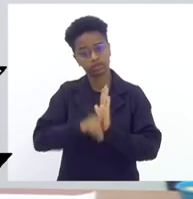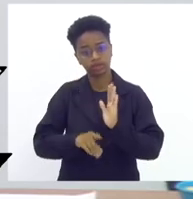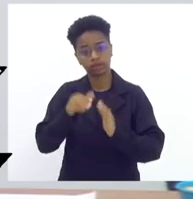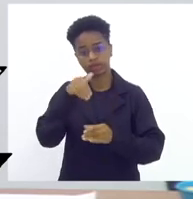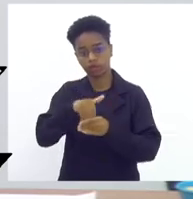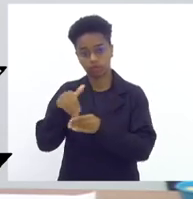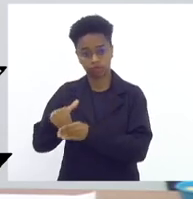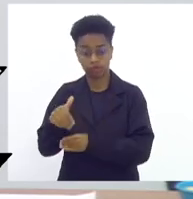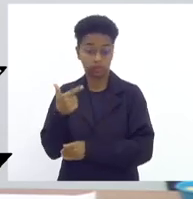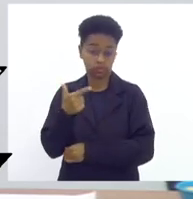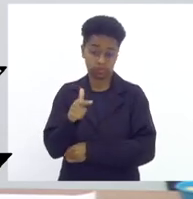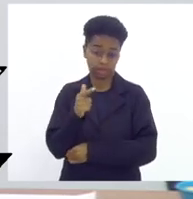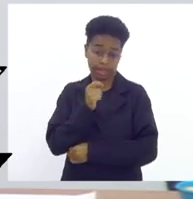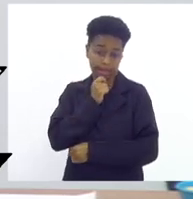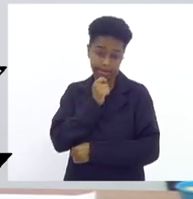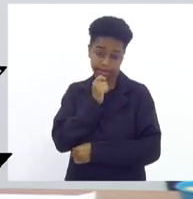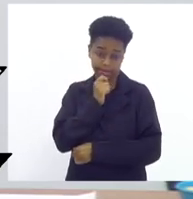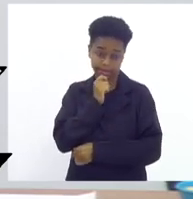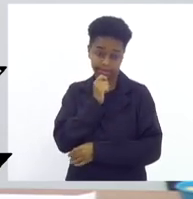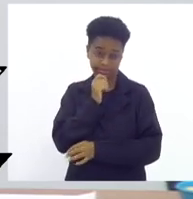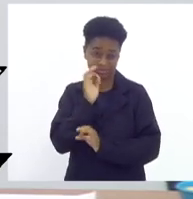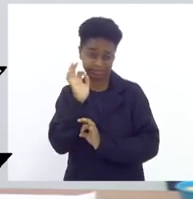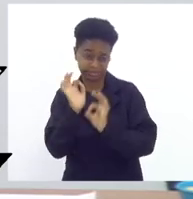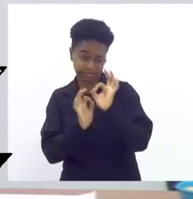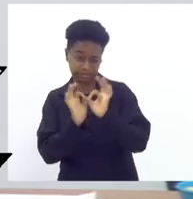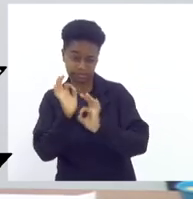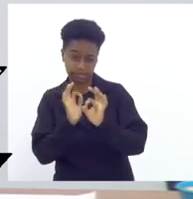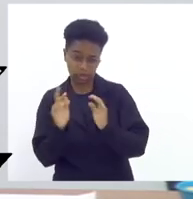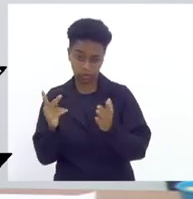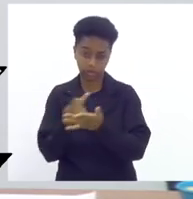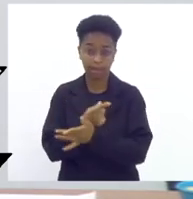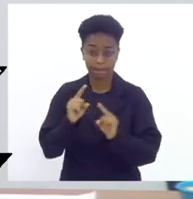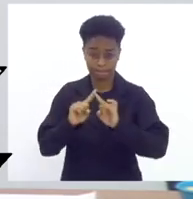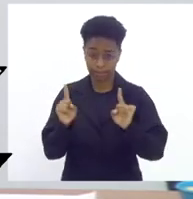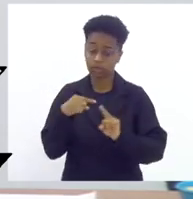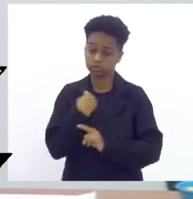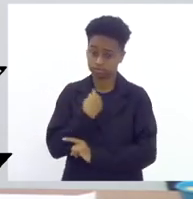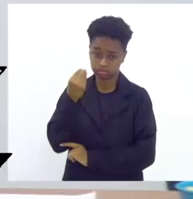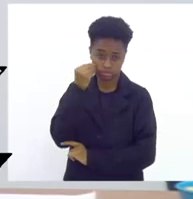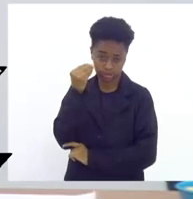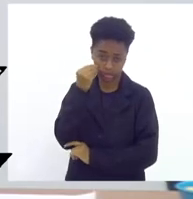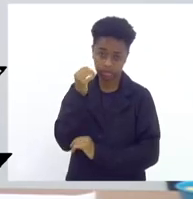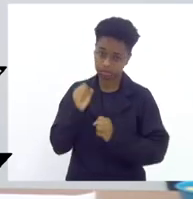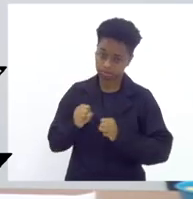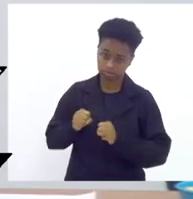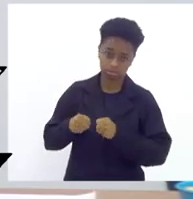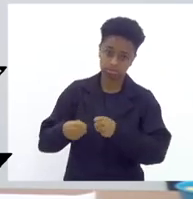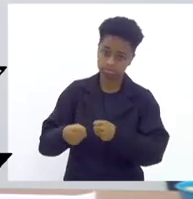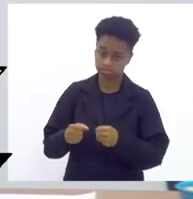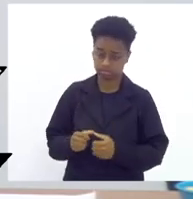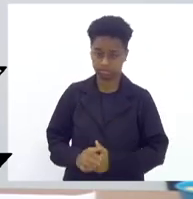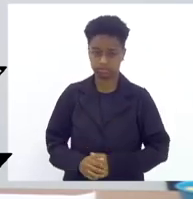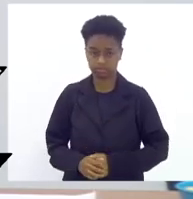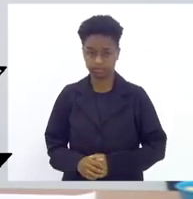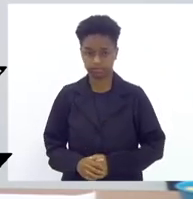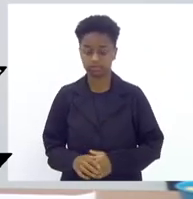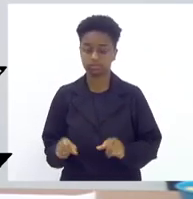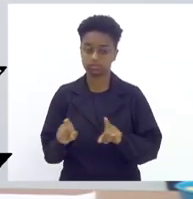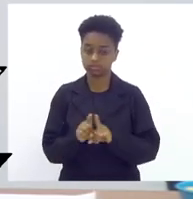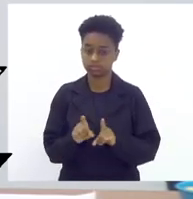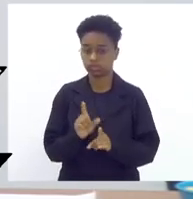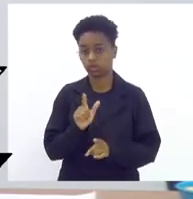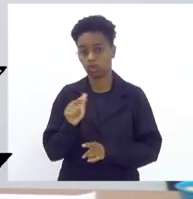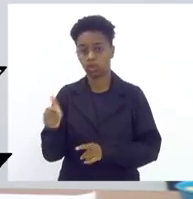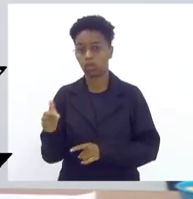está no horizonte de aplicabilidade mas está lá no horizonte dos nossos encaminhamentos de bandeiras e a outra e esse é um